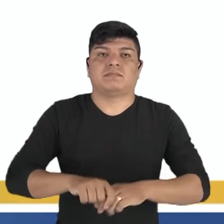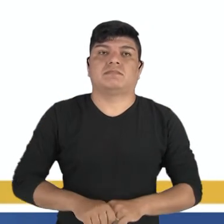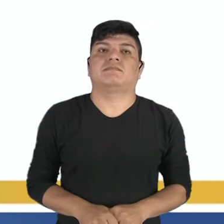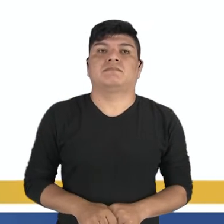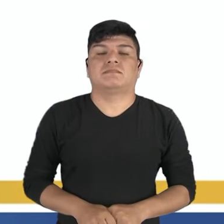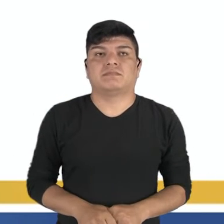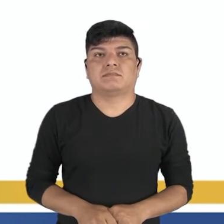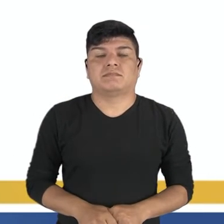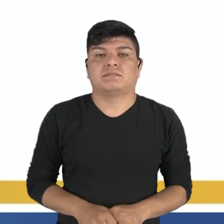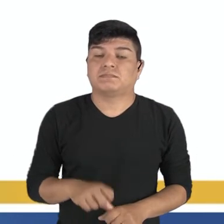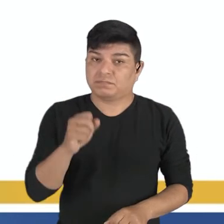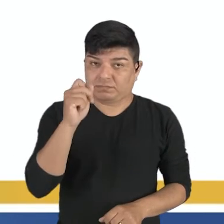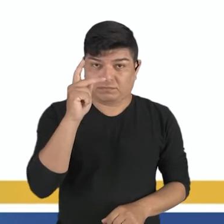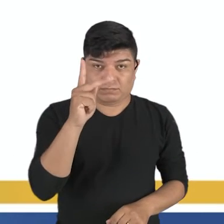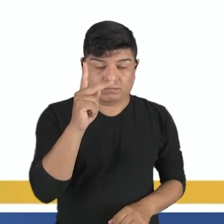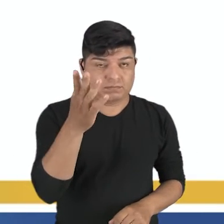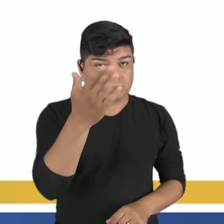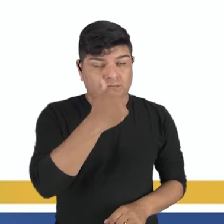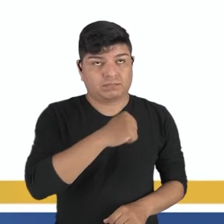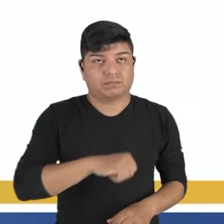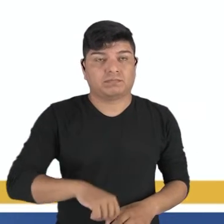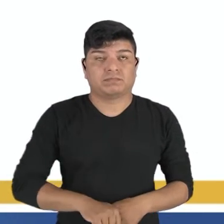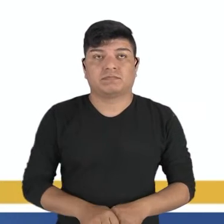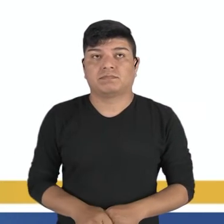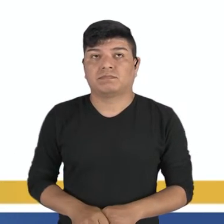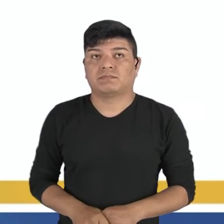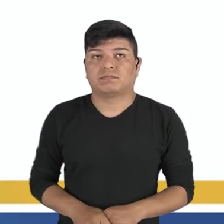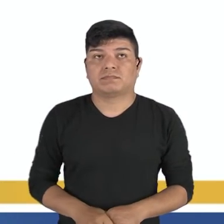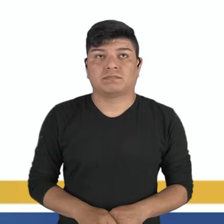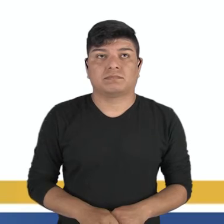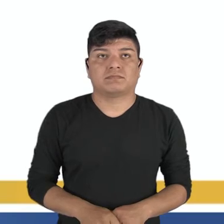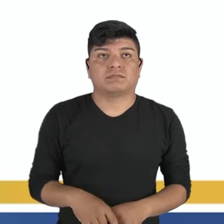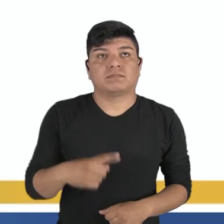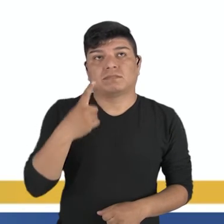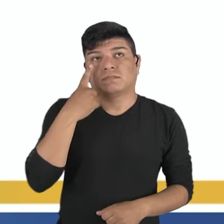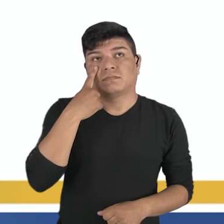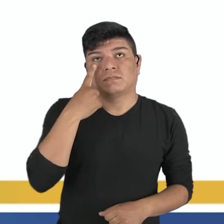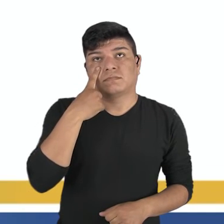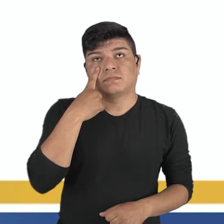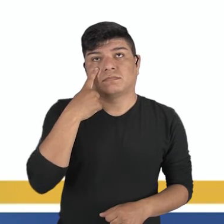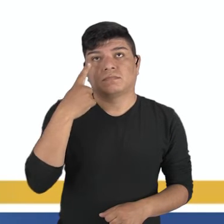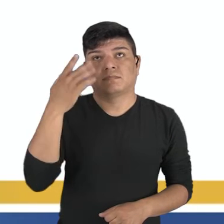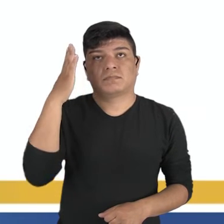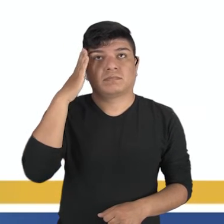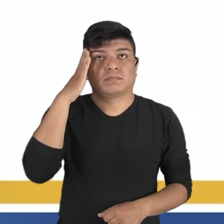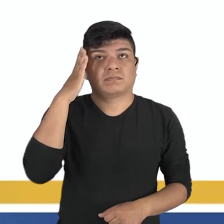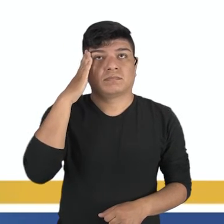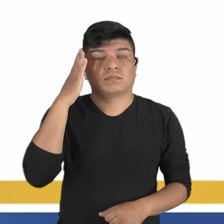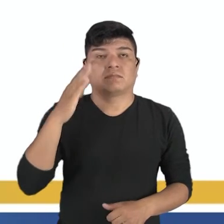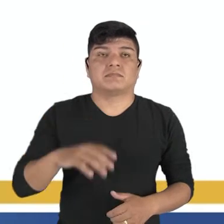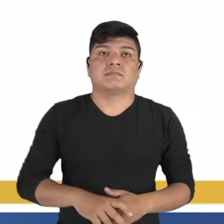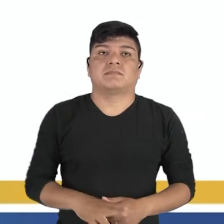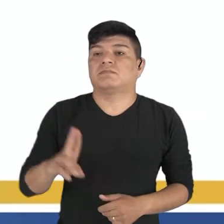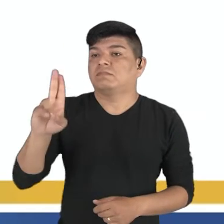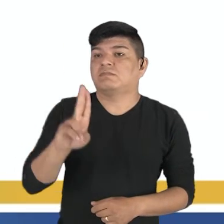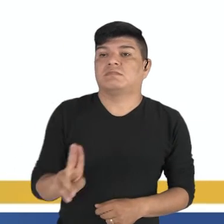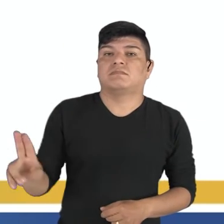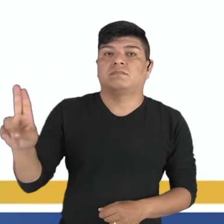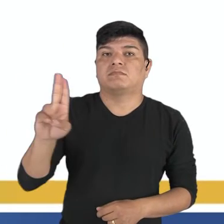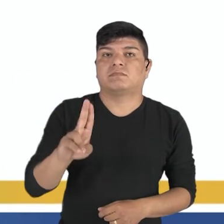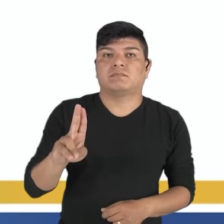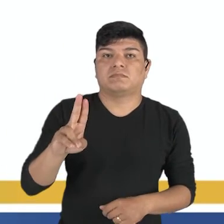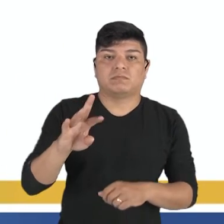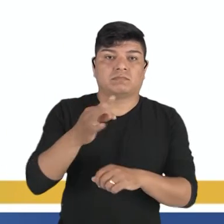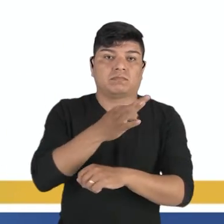aprendemos, ok? E de cara vocês já usaram aí, né,